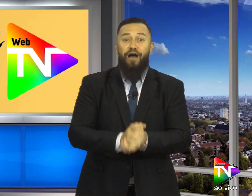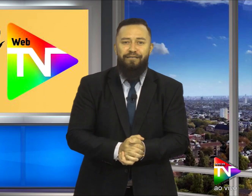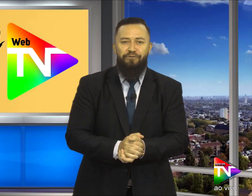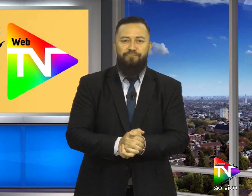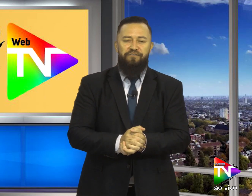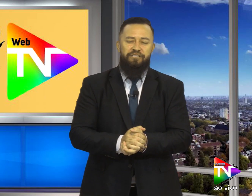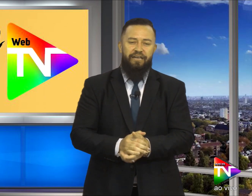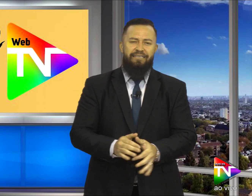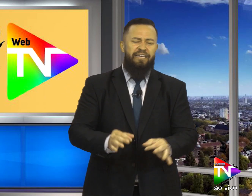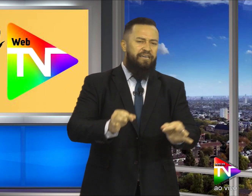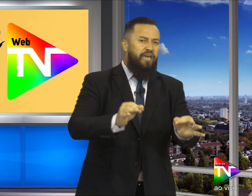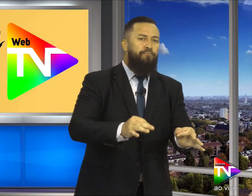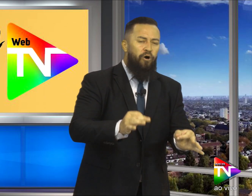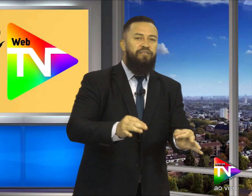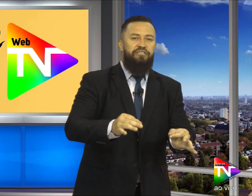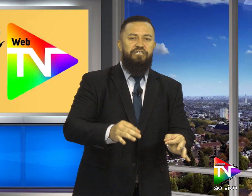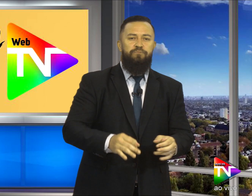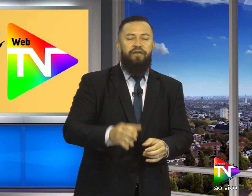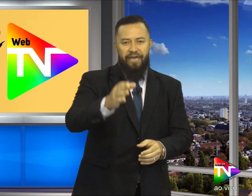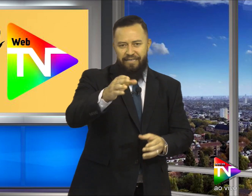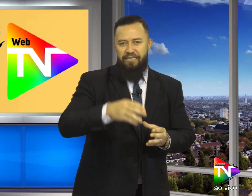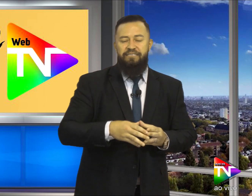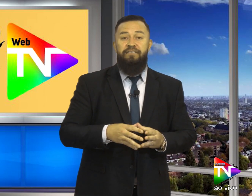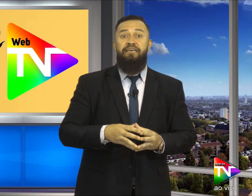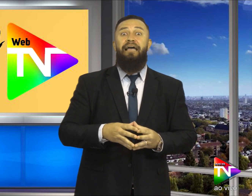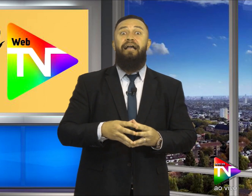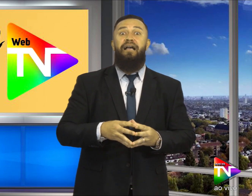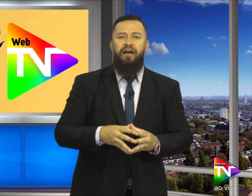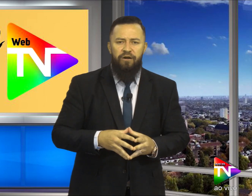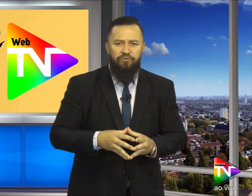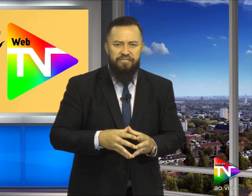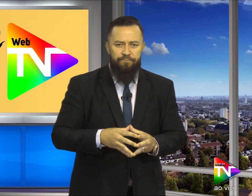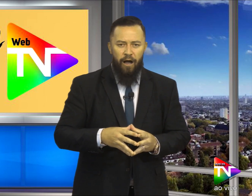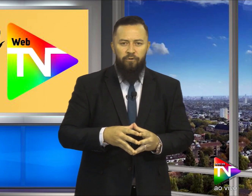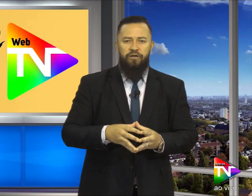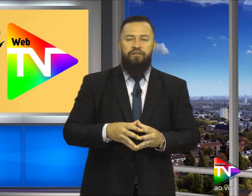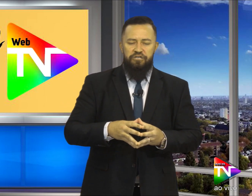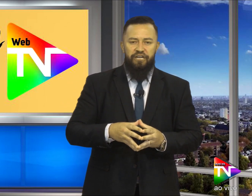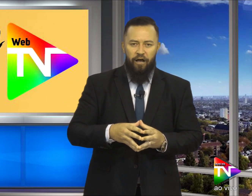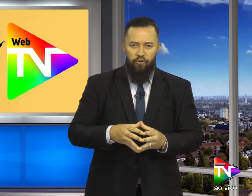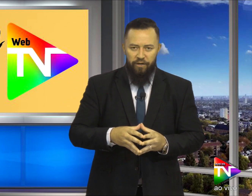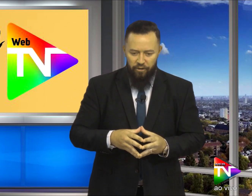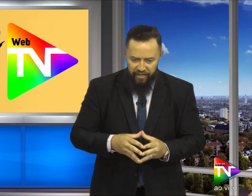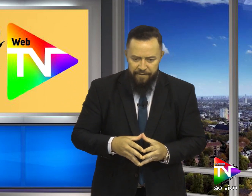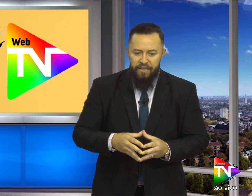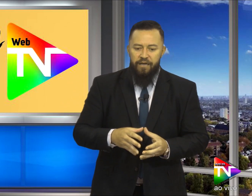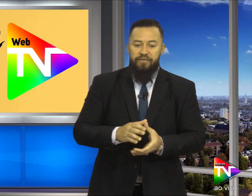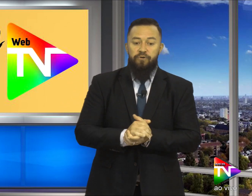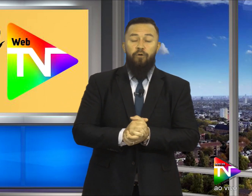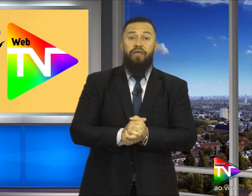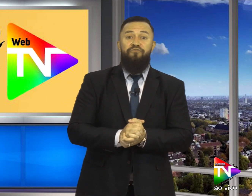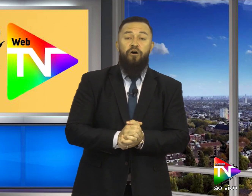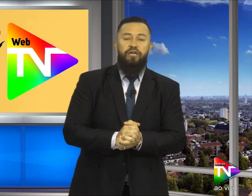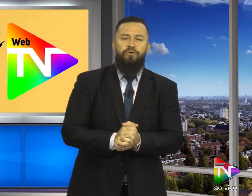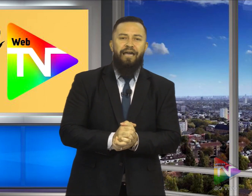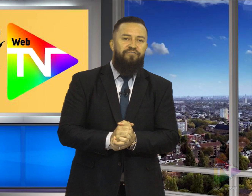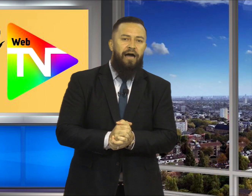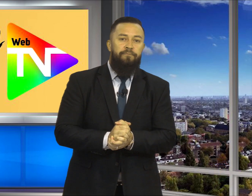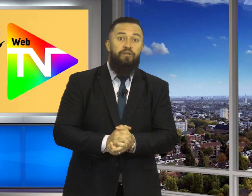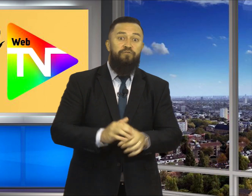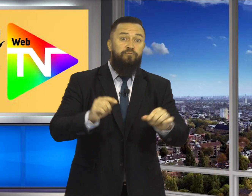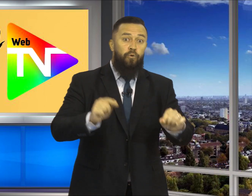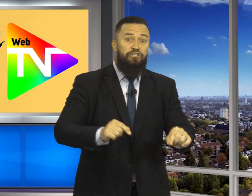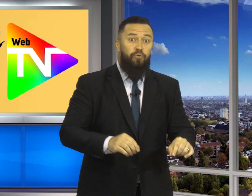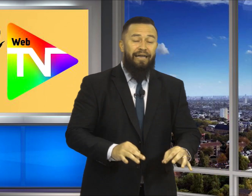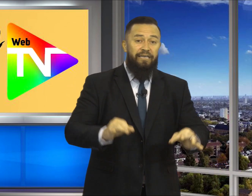do ano de 2023, e é importantíssimo essas idas aí na Câmara Municipal de Janaúba, tá ok? Pessoal, na volta do